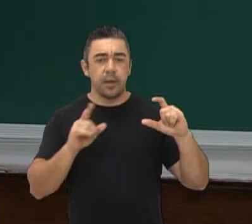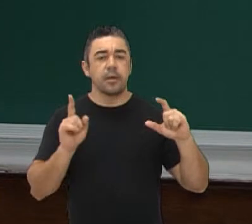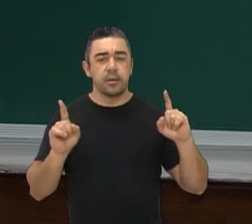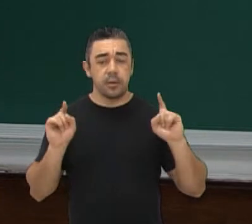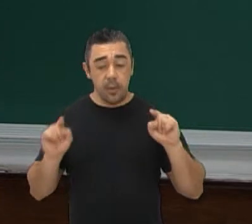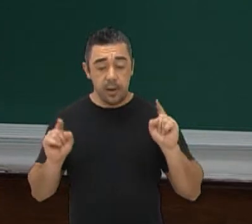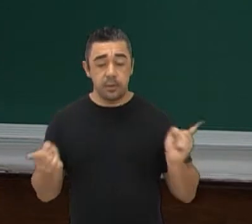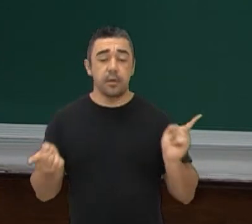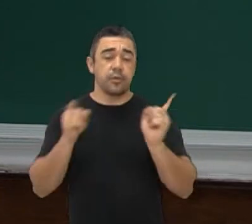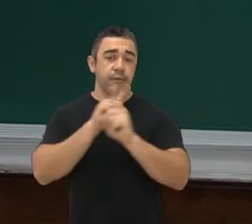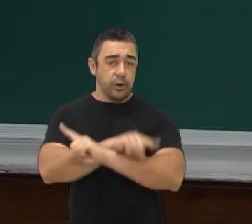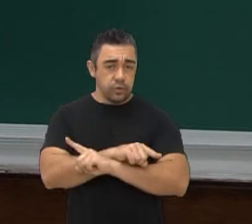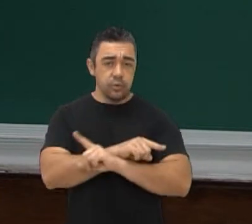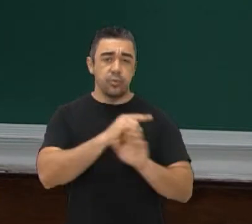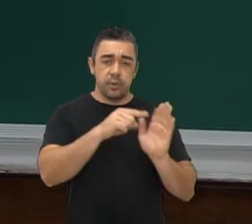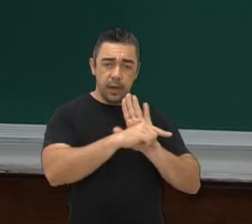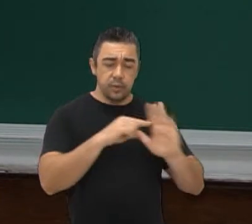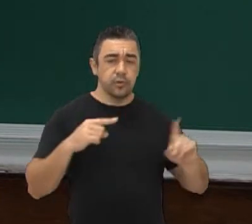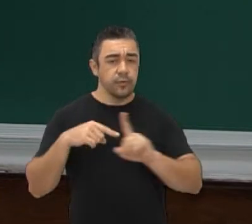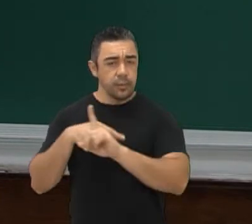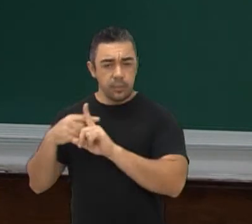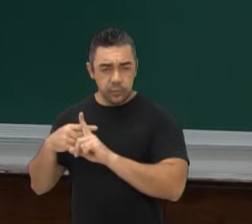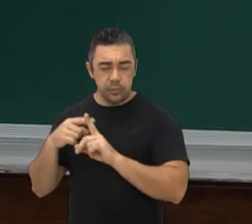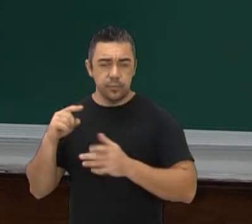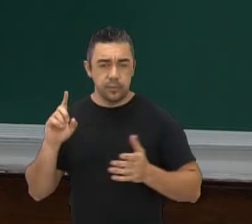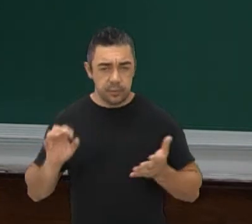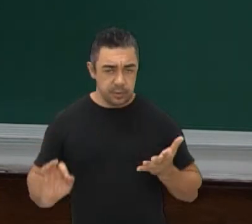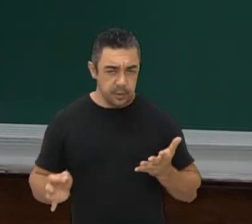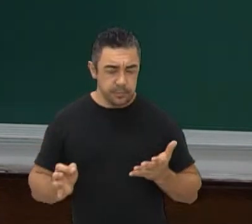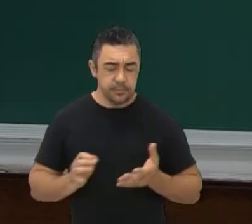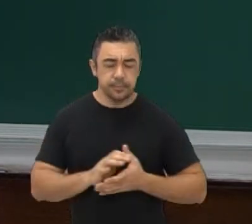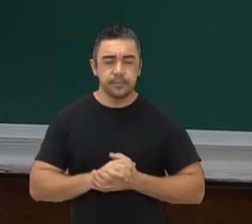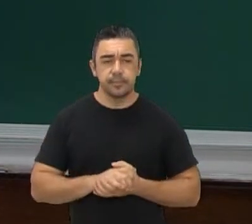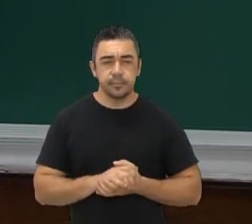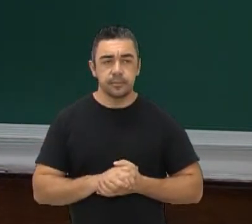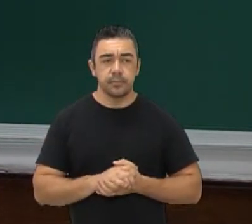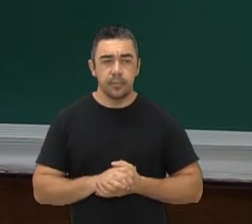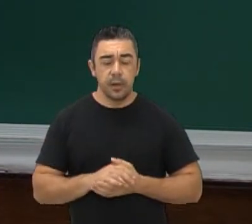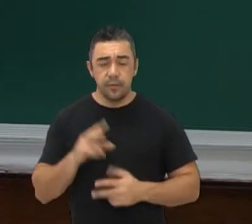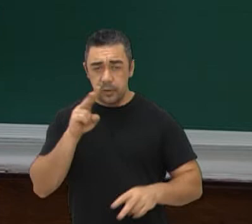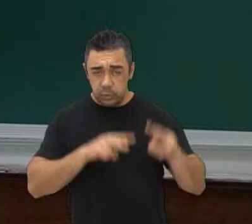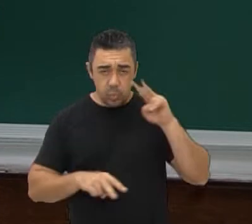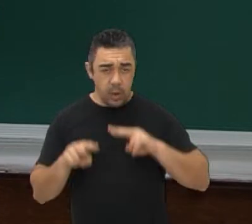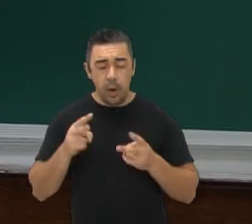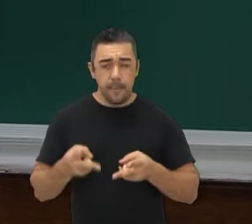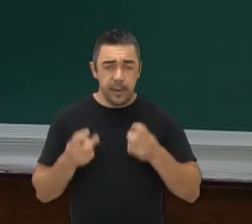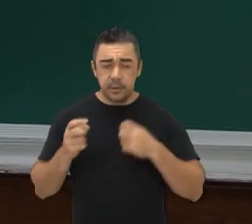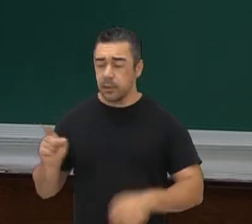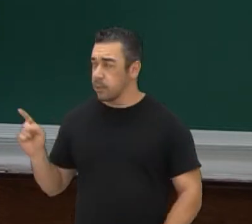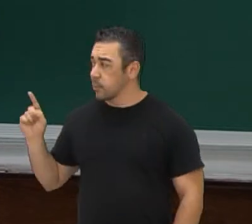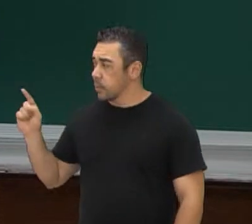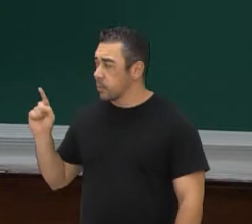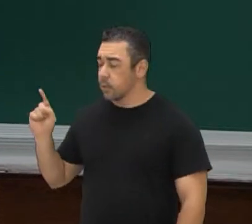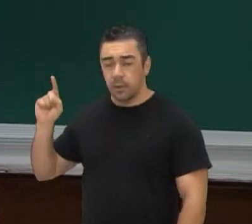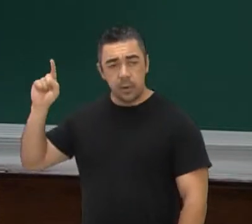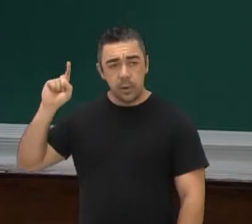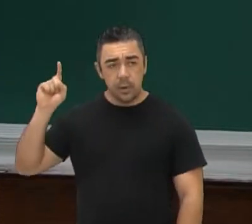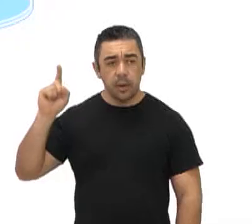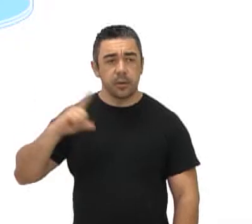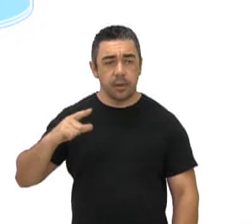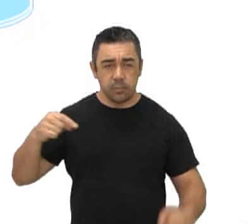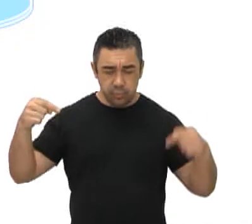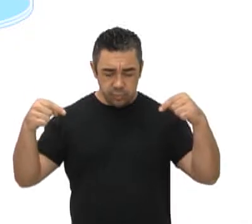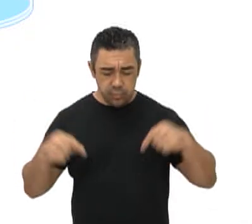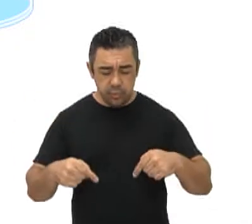estão invertidos nos seus valores de positivo e negativo. Visualmente, a gente pode ter uma cuba eletrolítica como essa, tendo